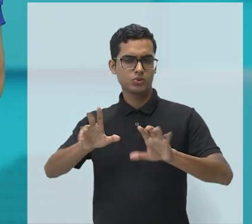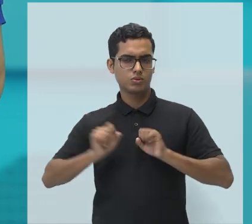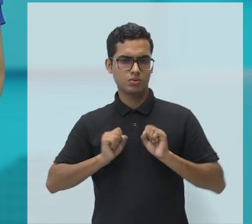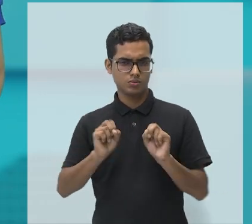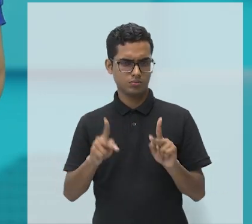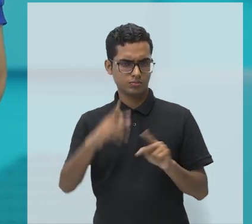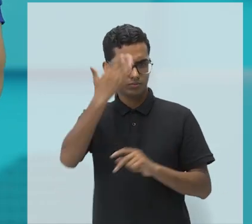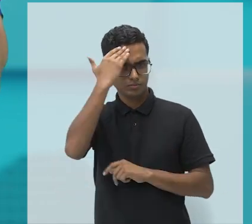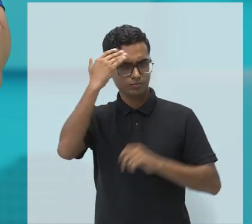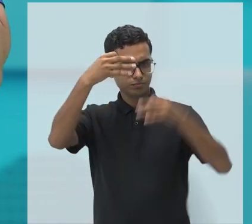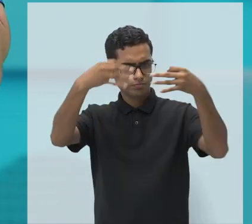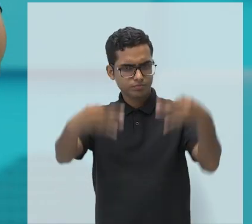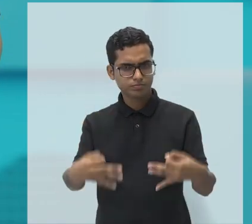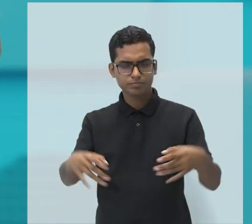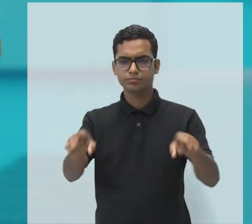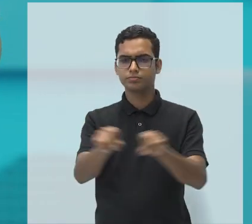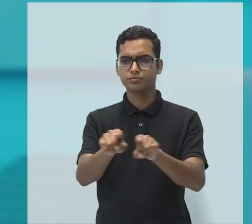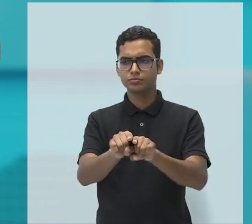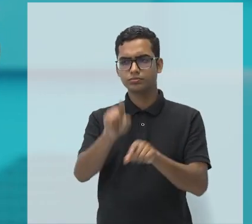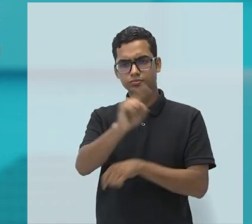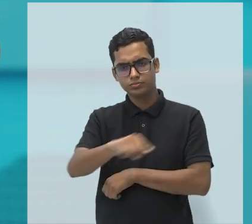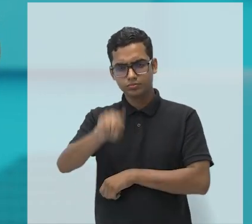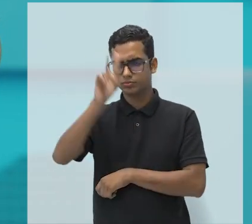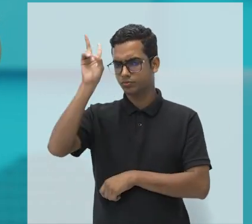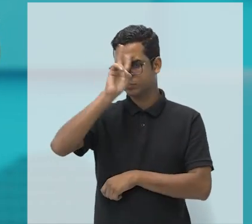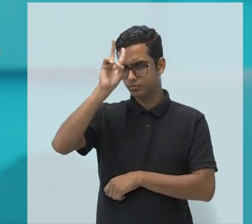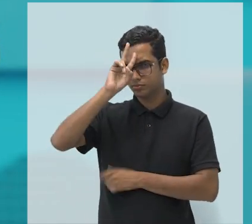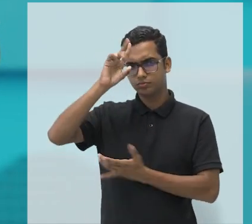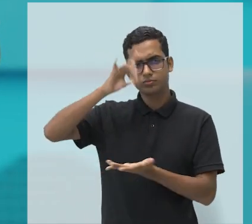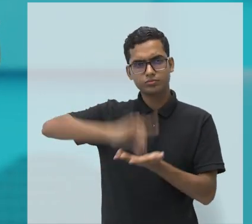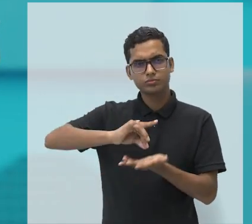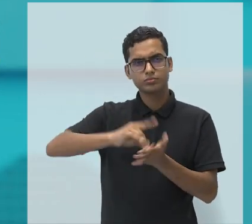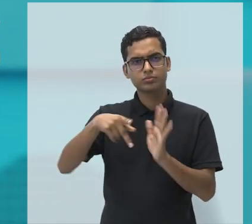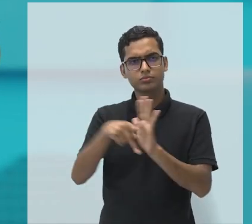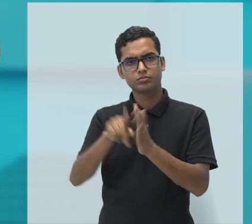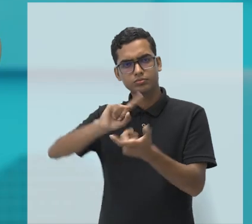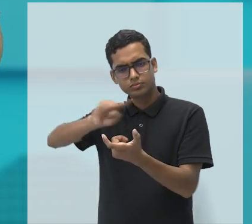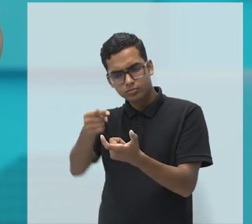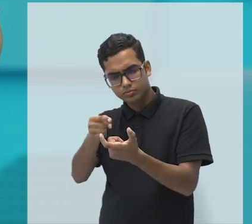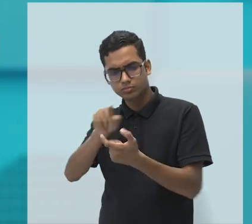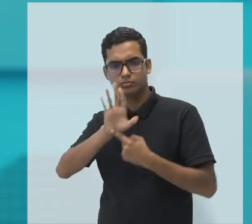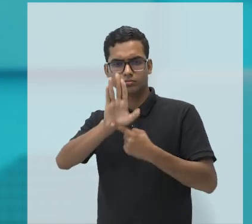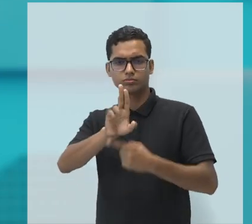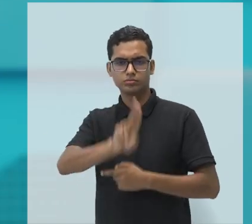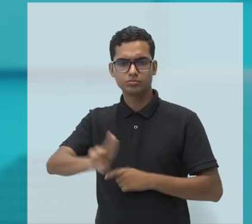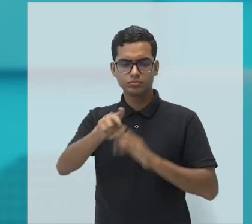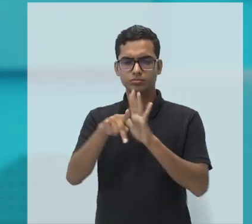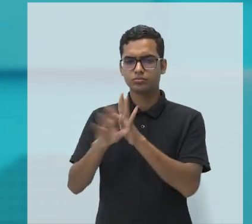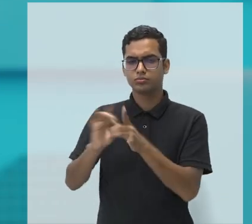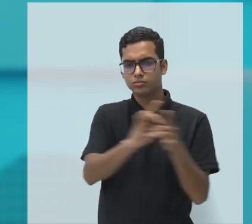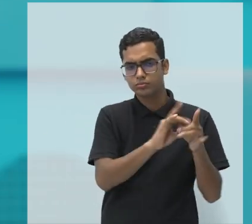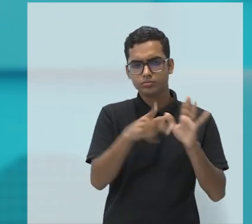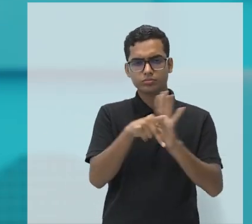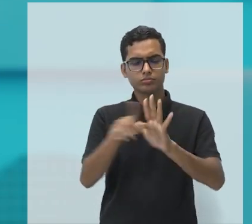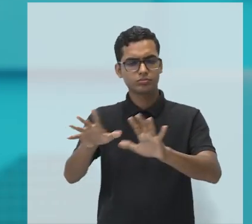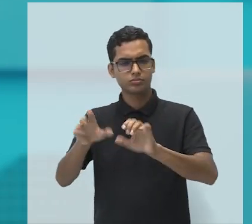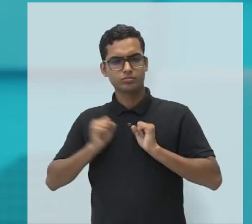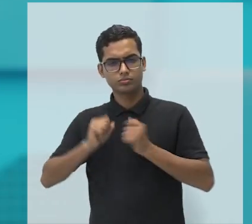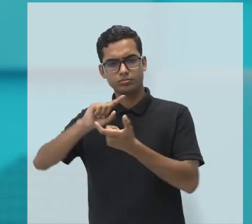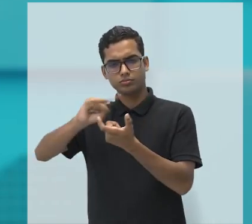posse, tá certo? Então, só para lembrar, então, o apóstrofo é utilizado para indicar posse, certo?